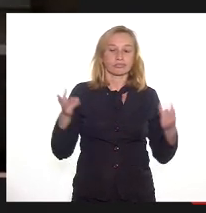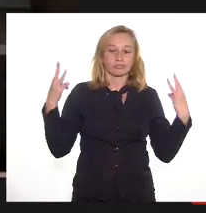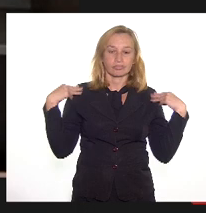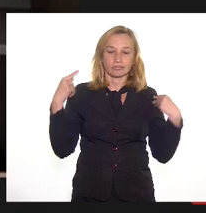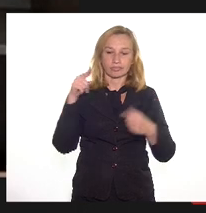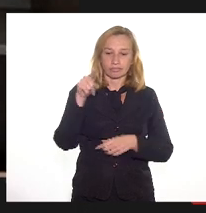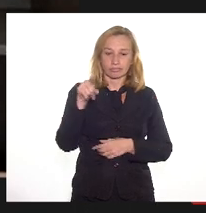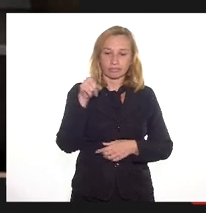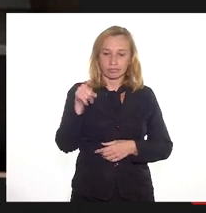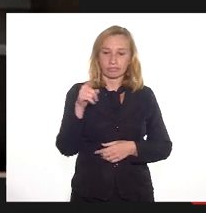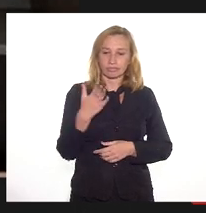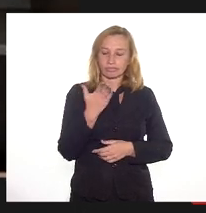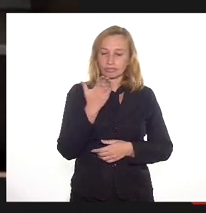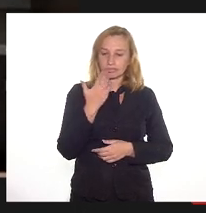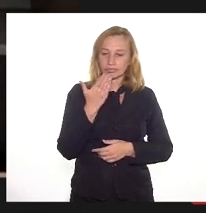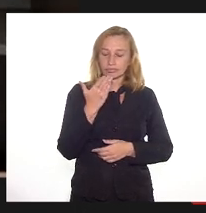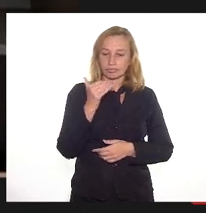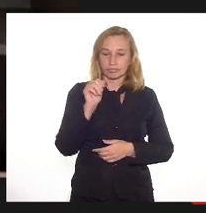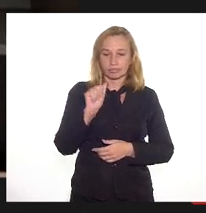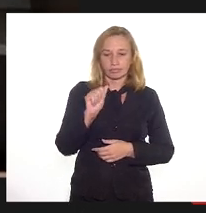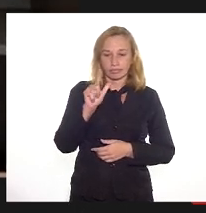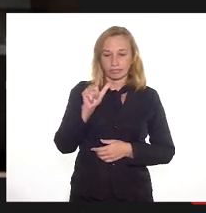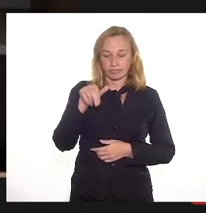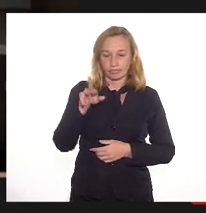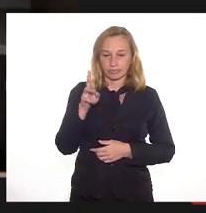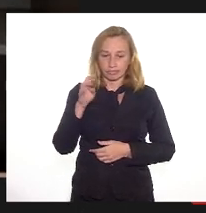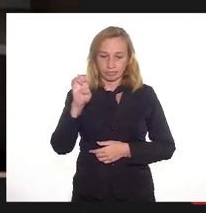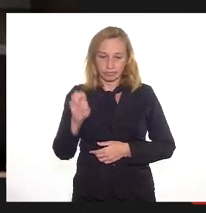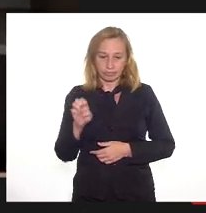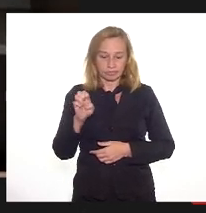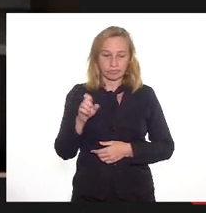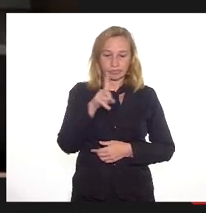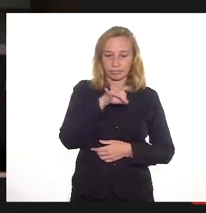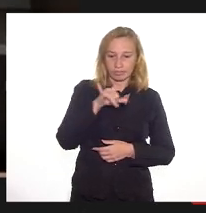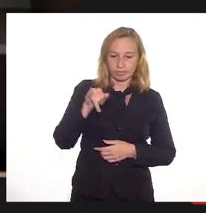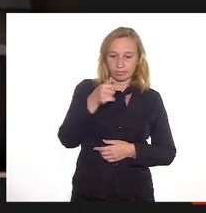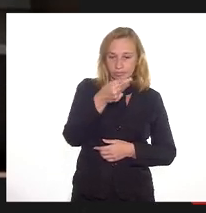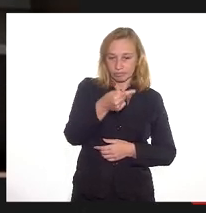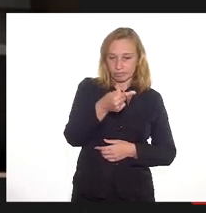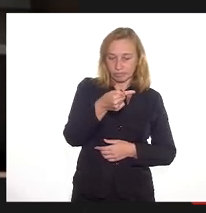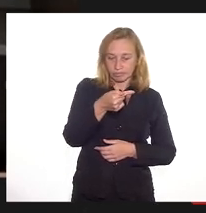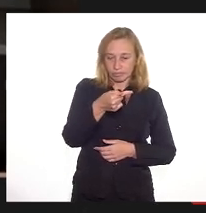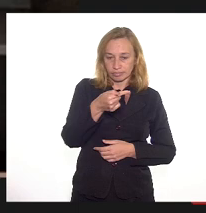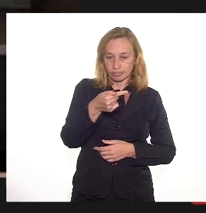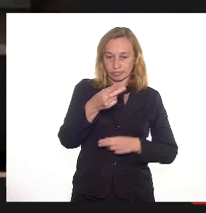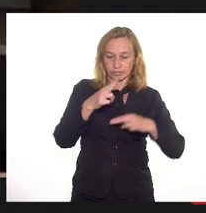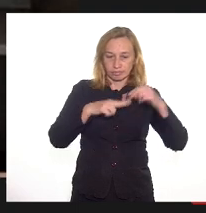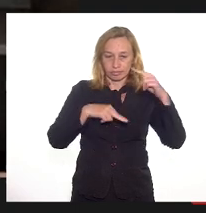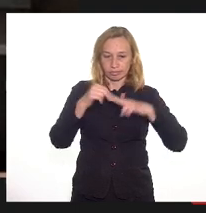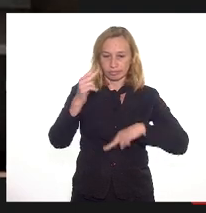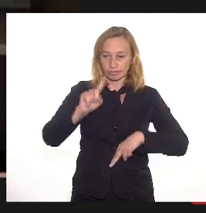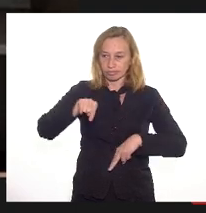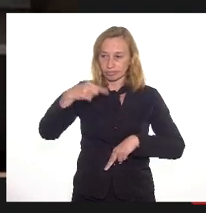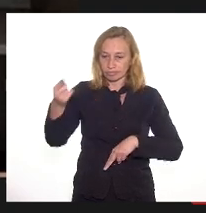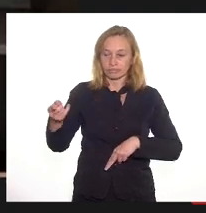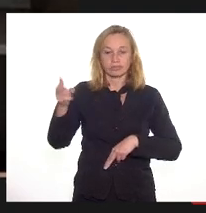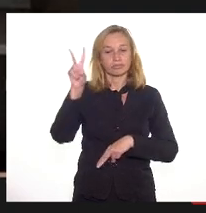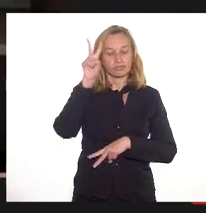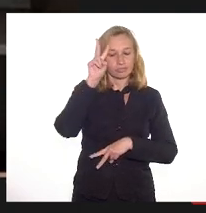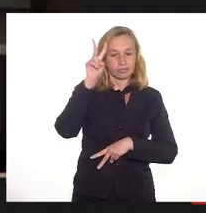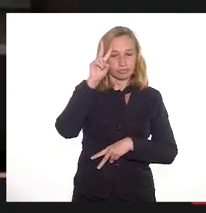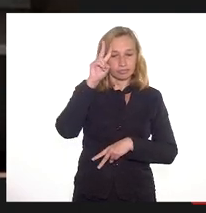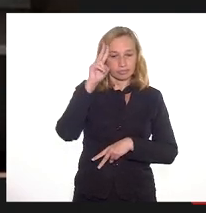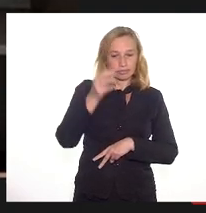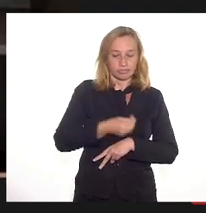o almoço, com os almirantes. No dia 7 de junho, que é a outra segunda-feira, nós estamos